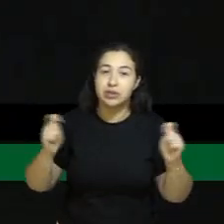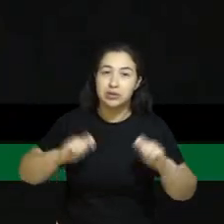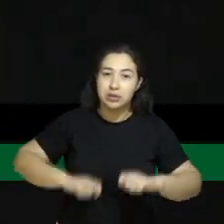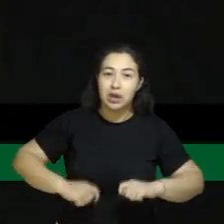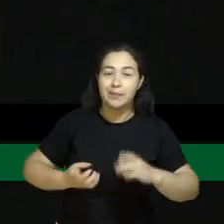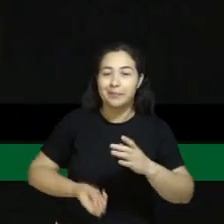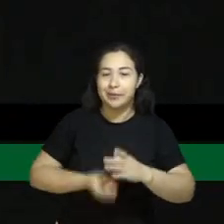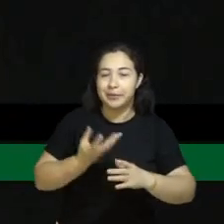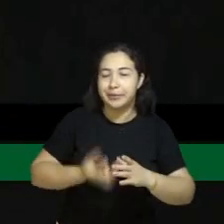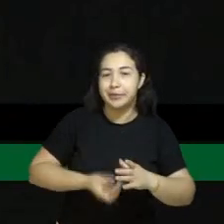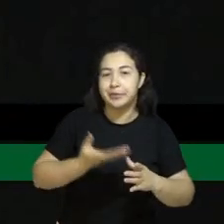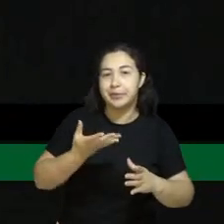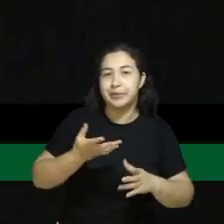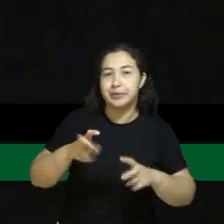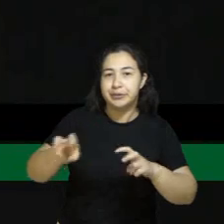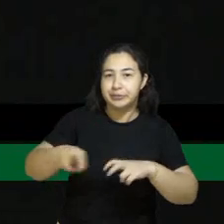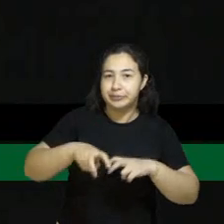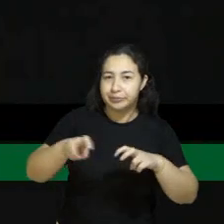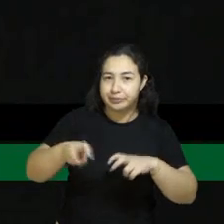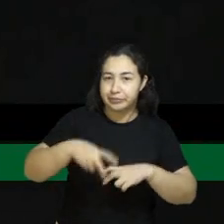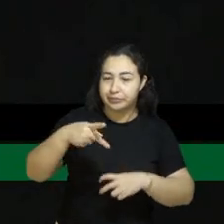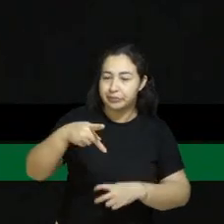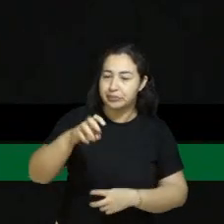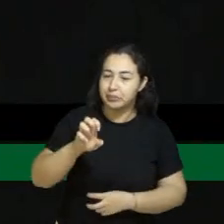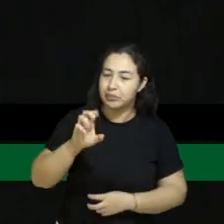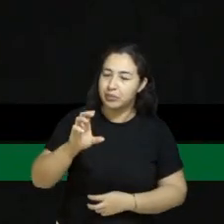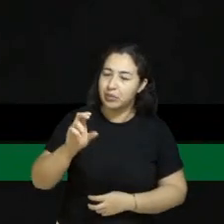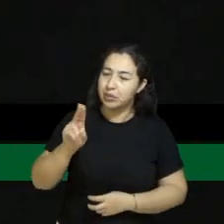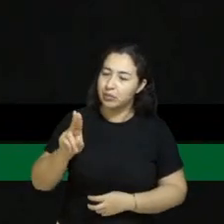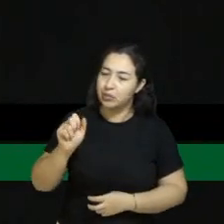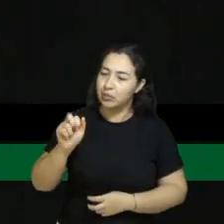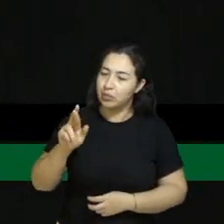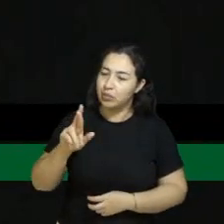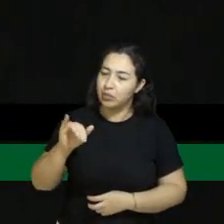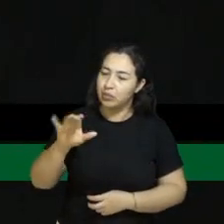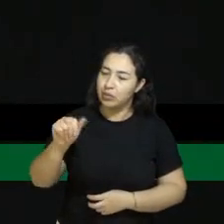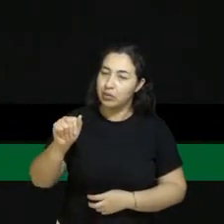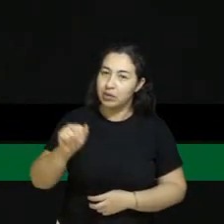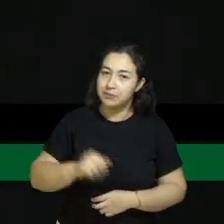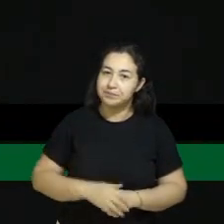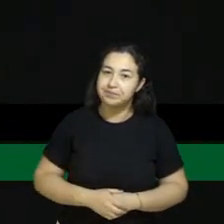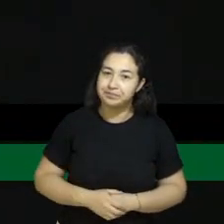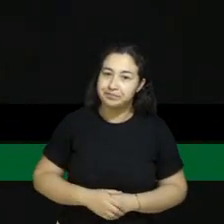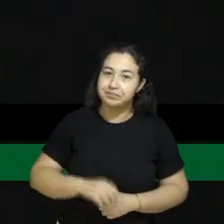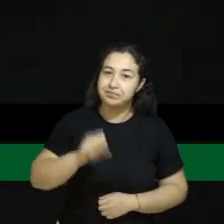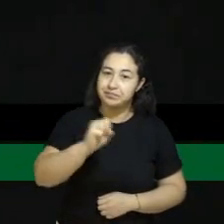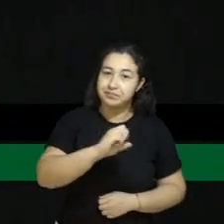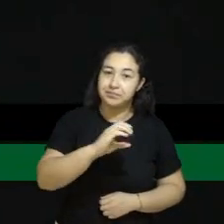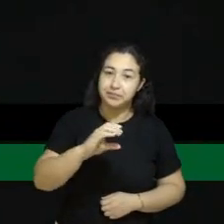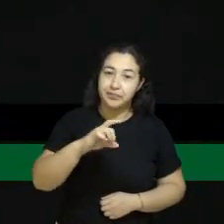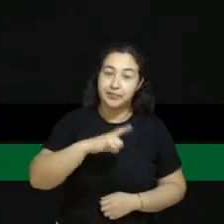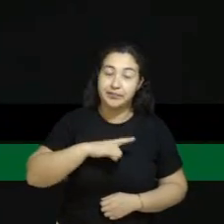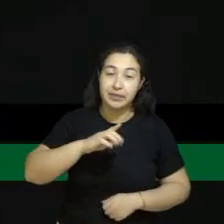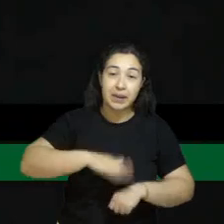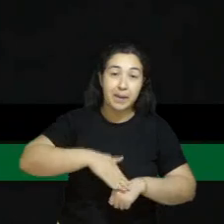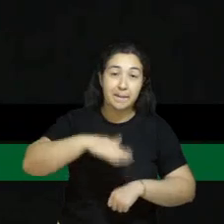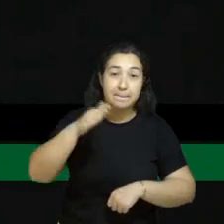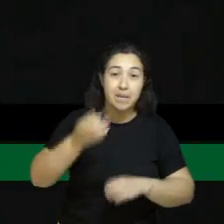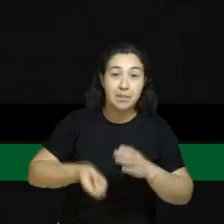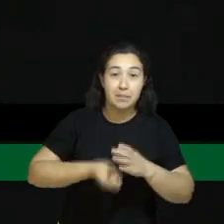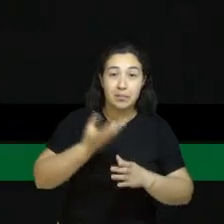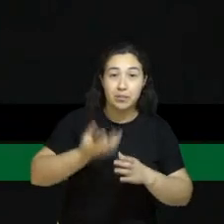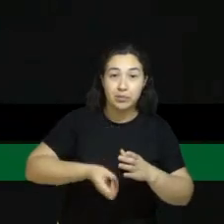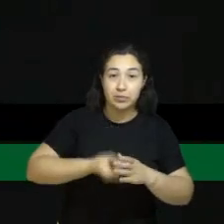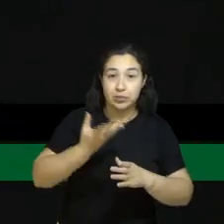produção agropecuária. Santa Catarina soma os títulos de maior produtor nacional de